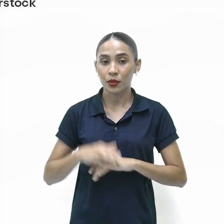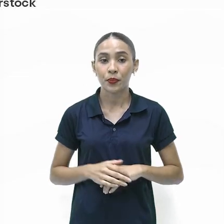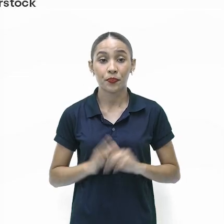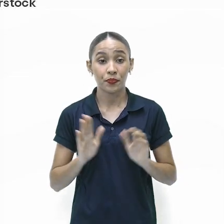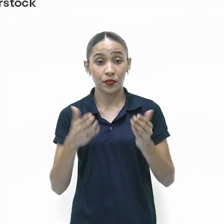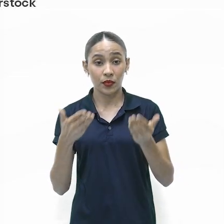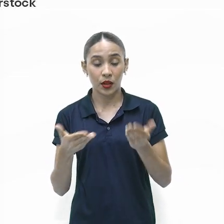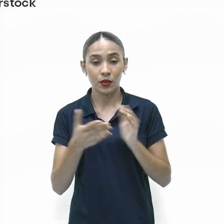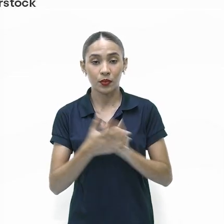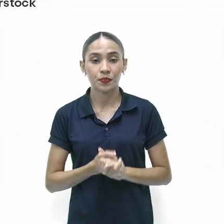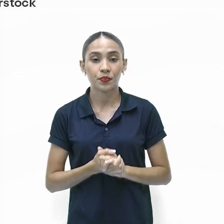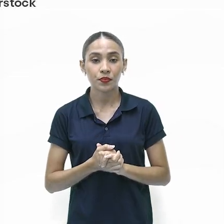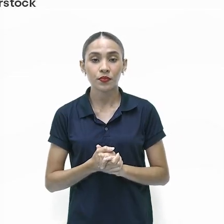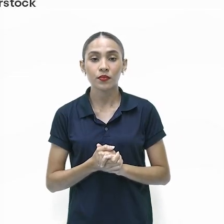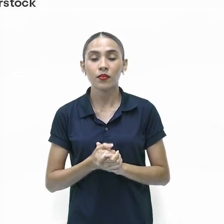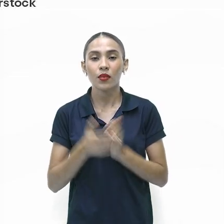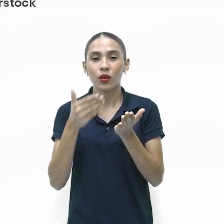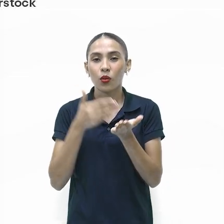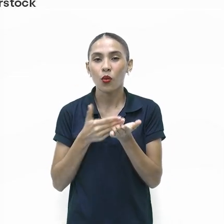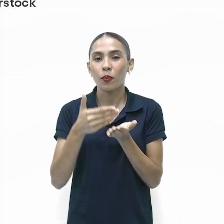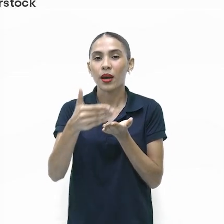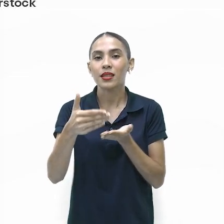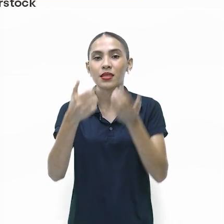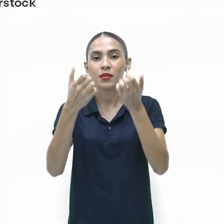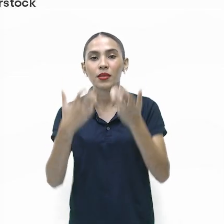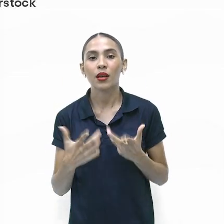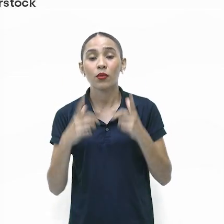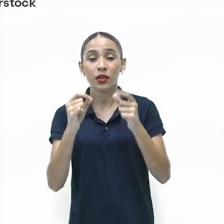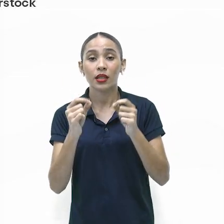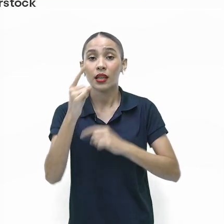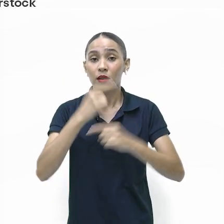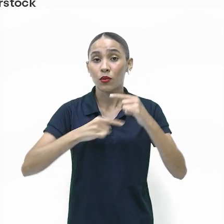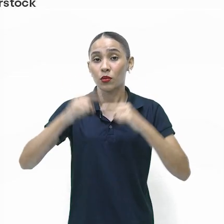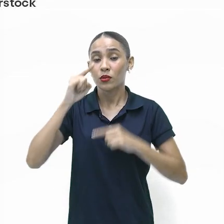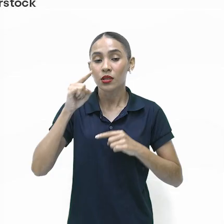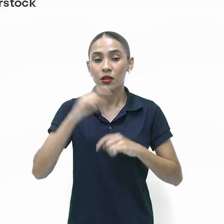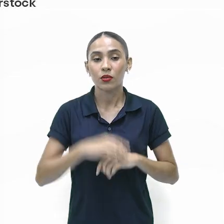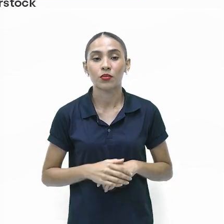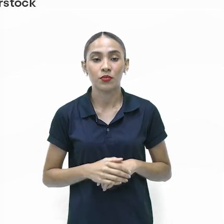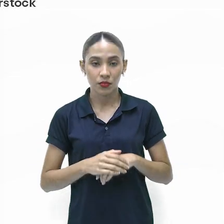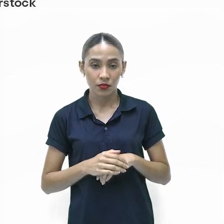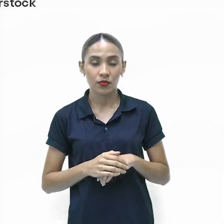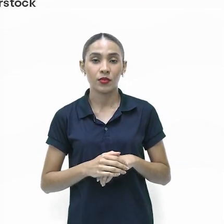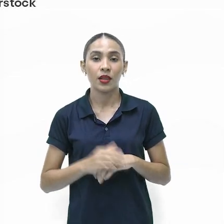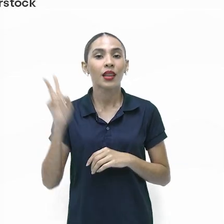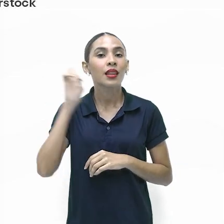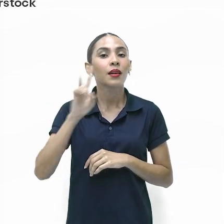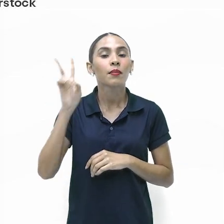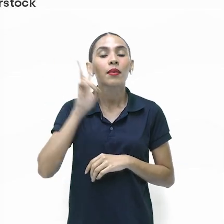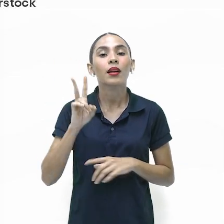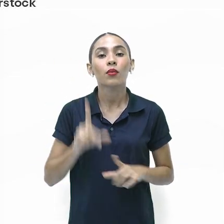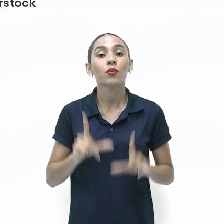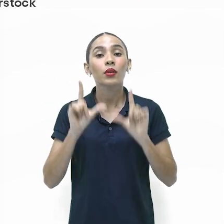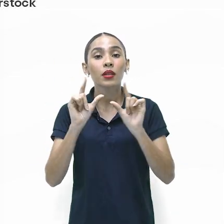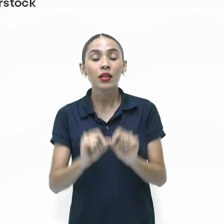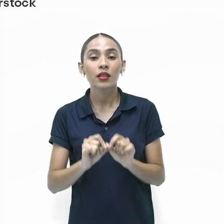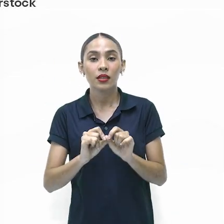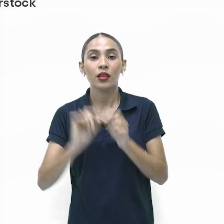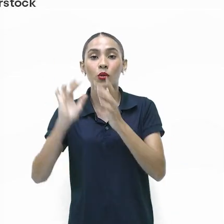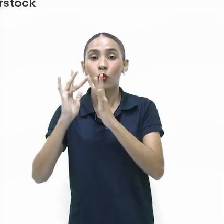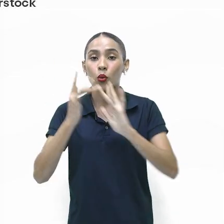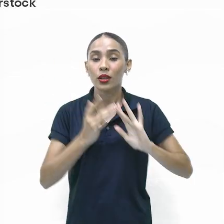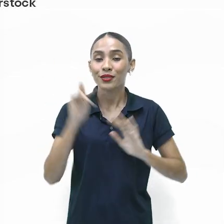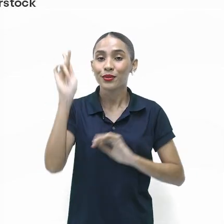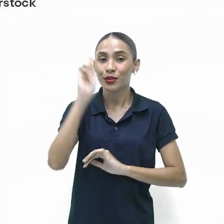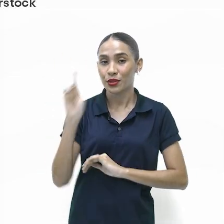histórico. Então, quando a gente começa a falar aí de evolução, nada mais, nada menos do que relembrar um pouquinho